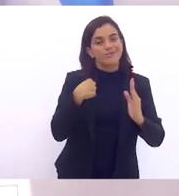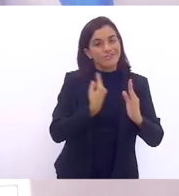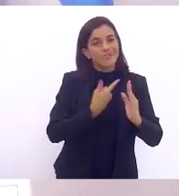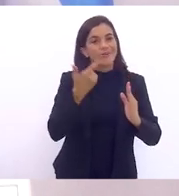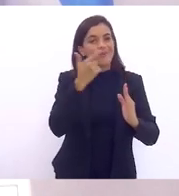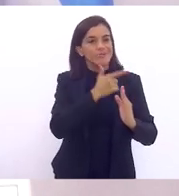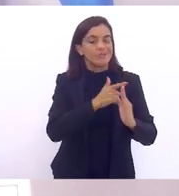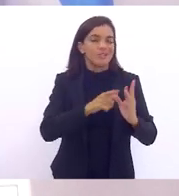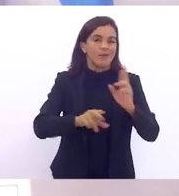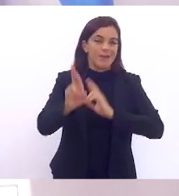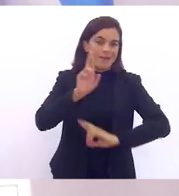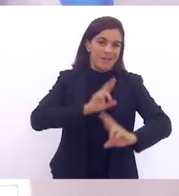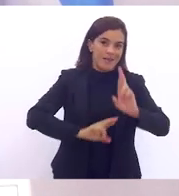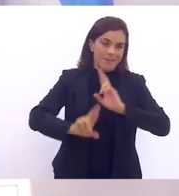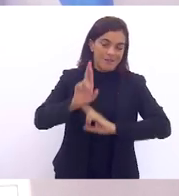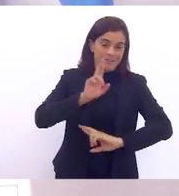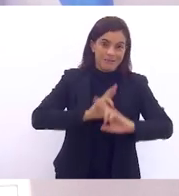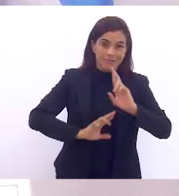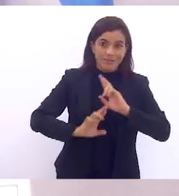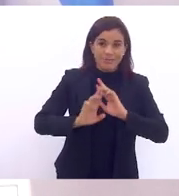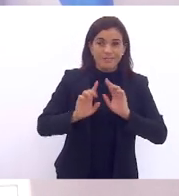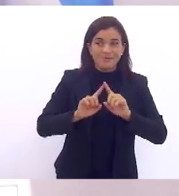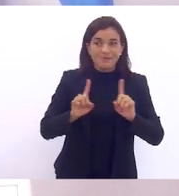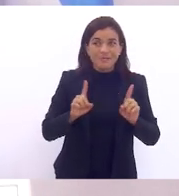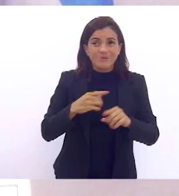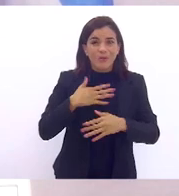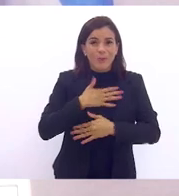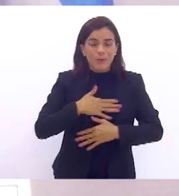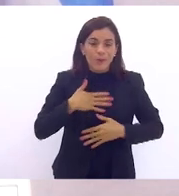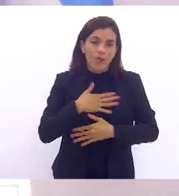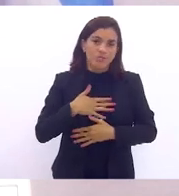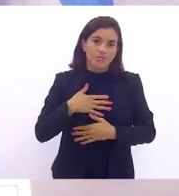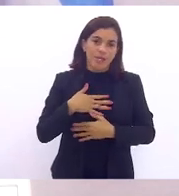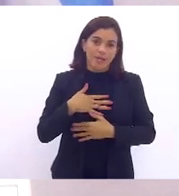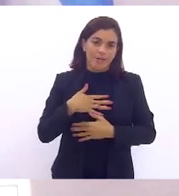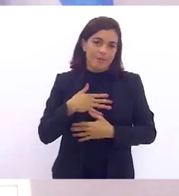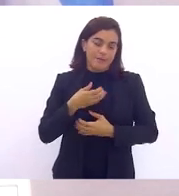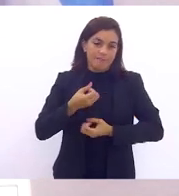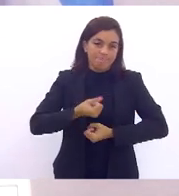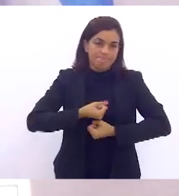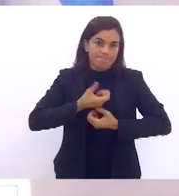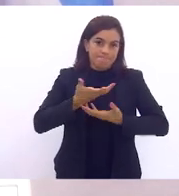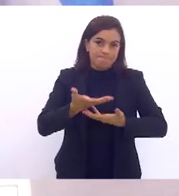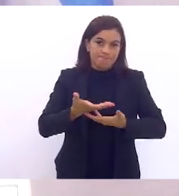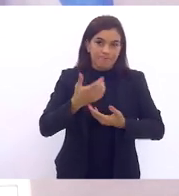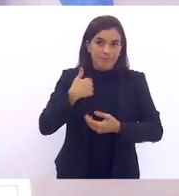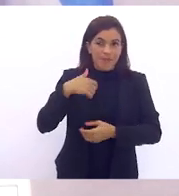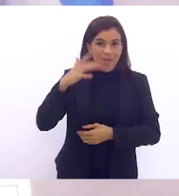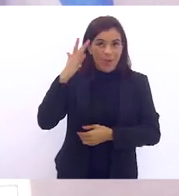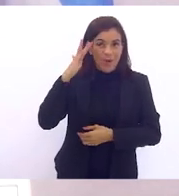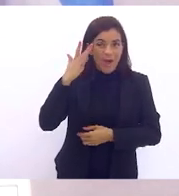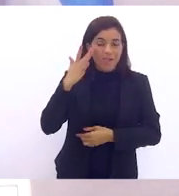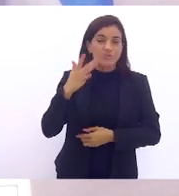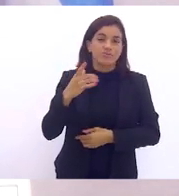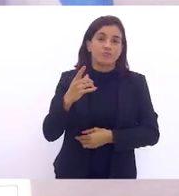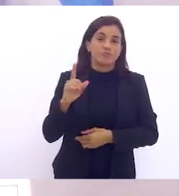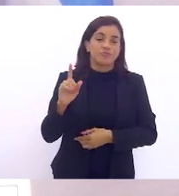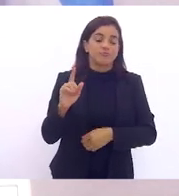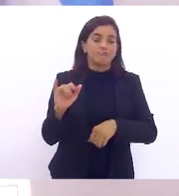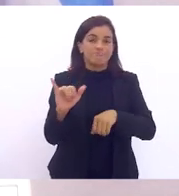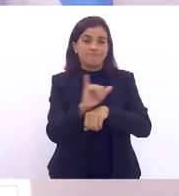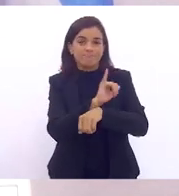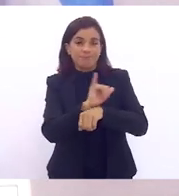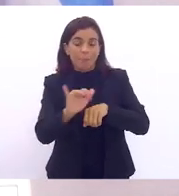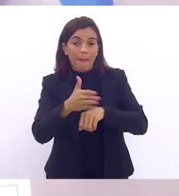essas respostas mas aqui eu gostaria de falar que eu acho que uma das formas de você solucionar